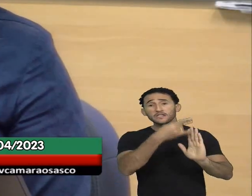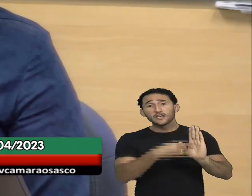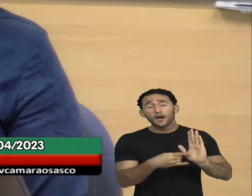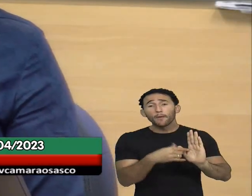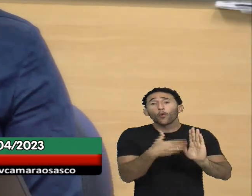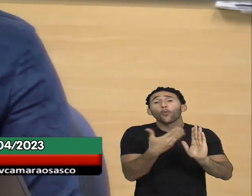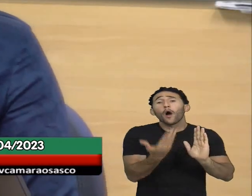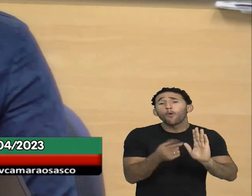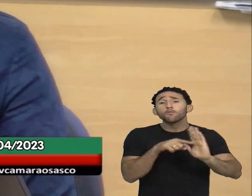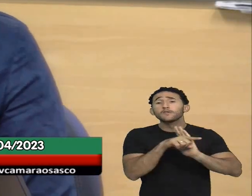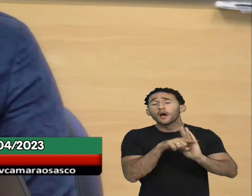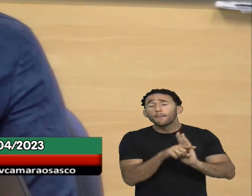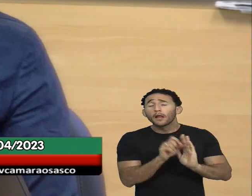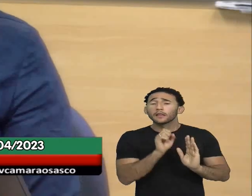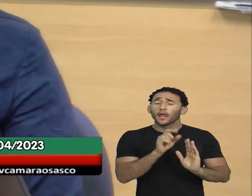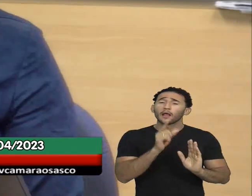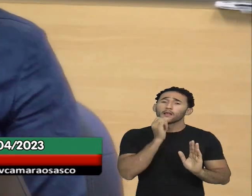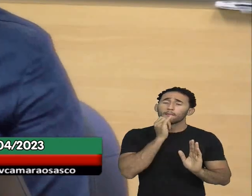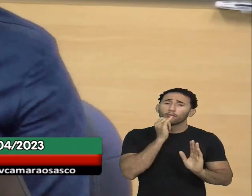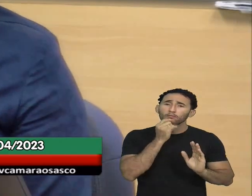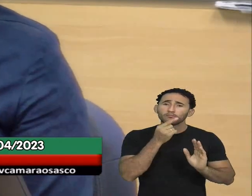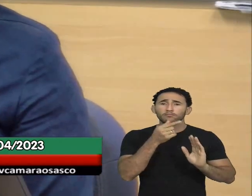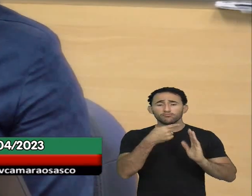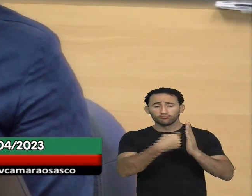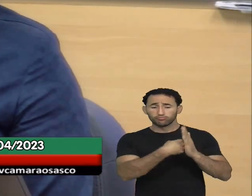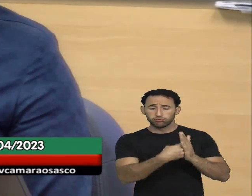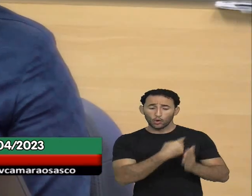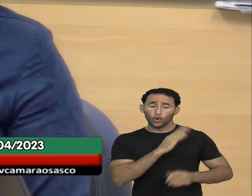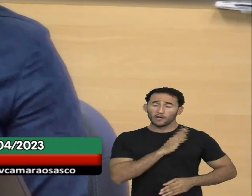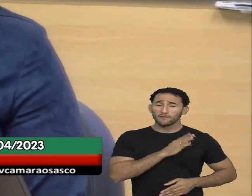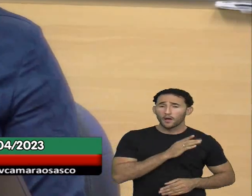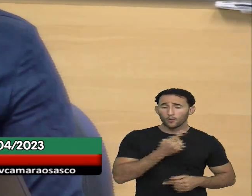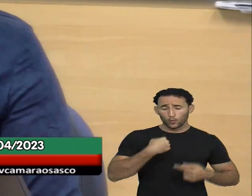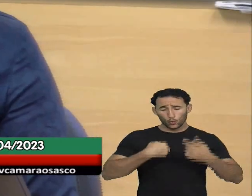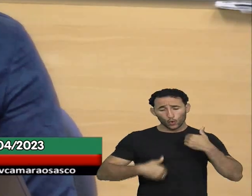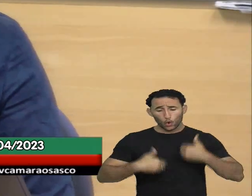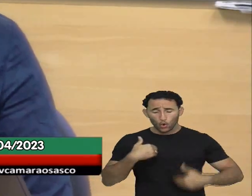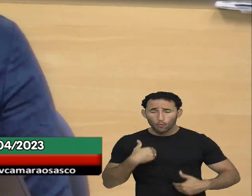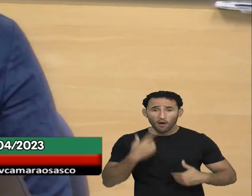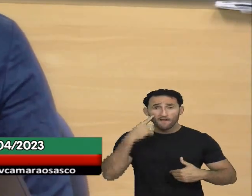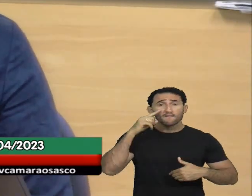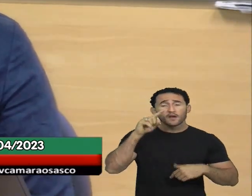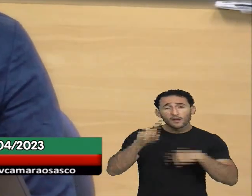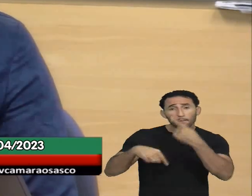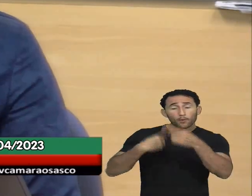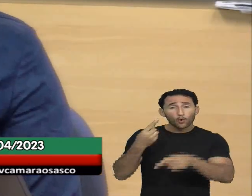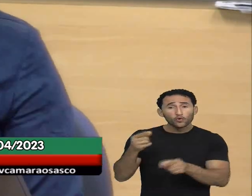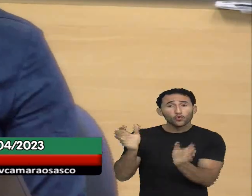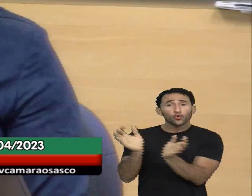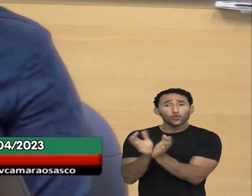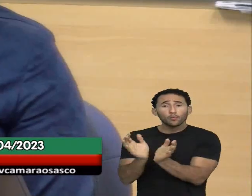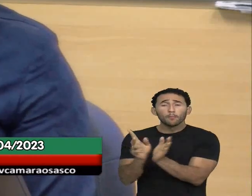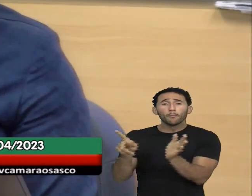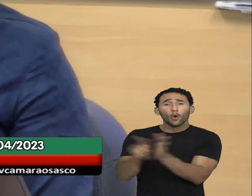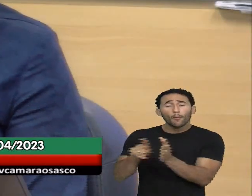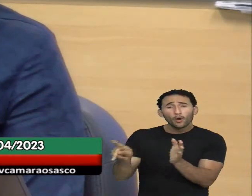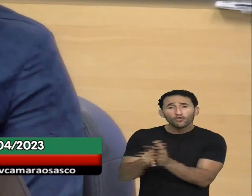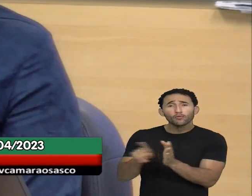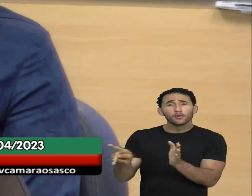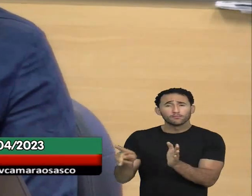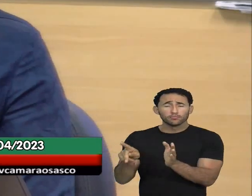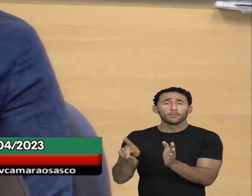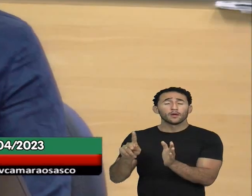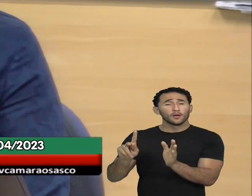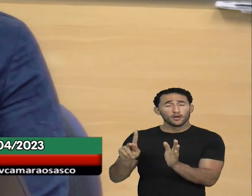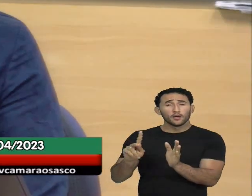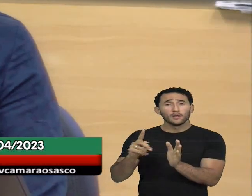é um ecocardiograma, um novo eletro, enzimas cardíacas, e direciona para a equipe da hemodinâmica. Então, basicamente, a porta de